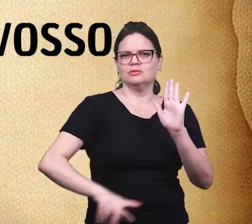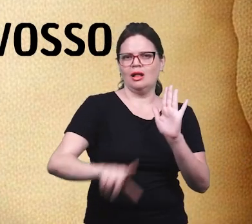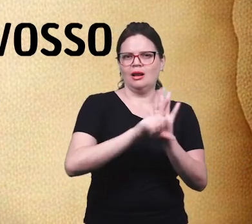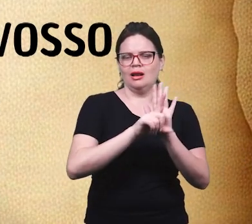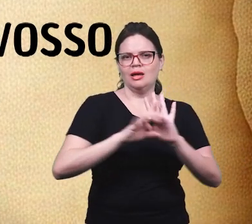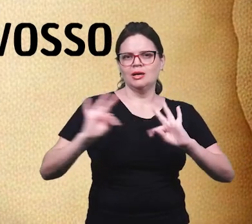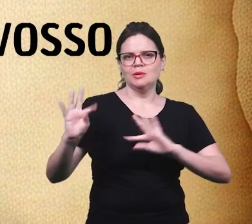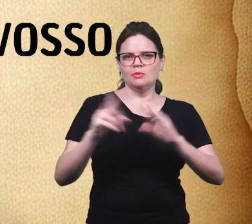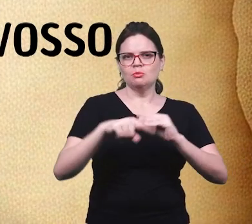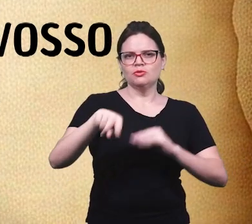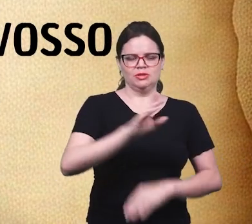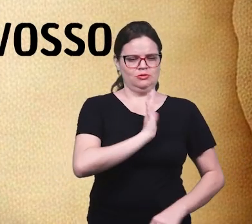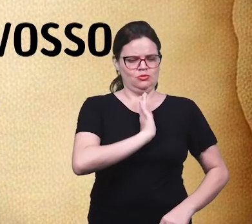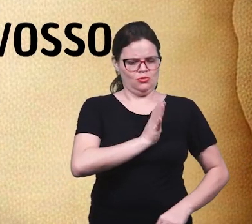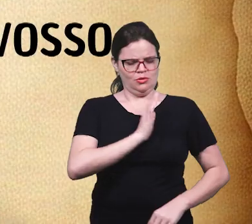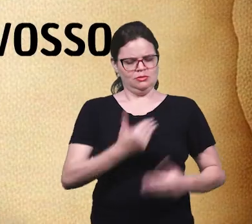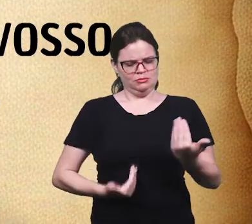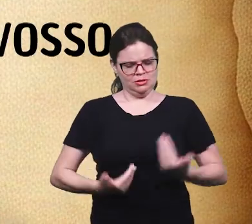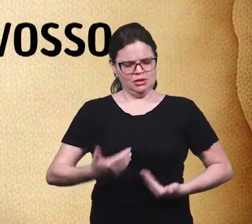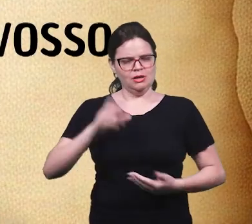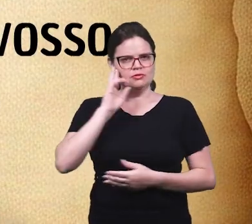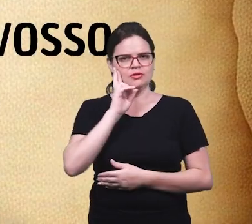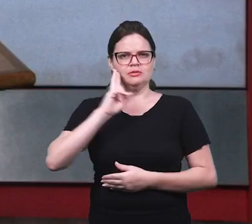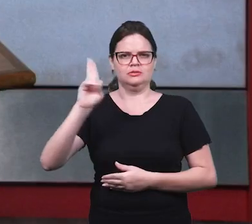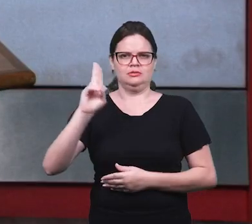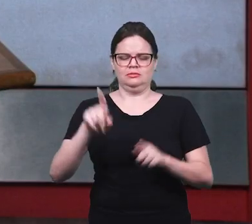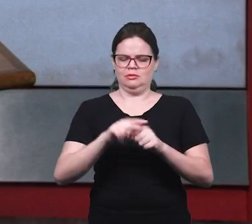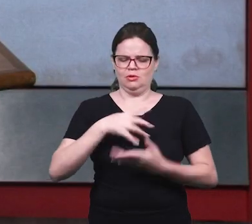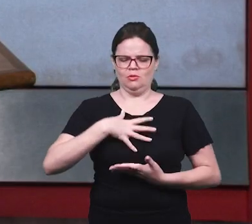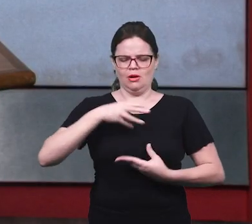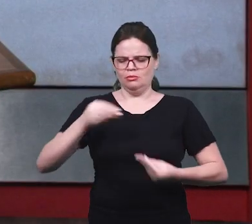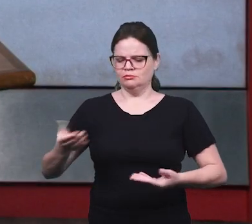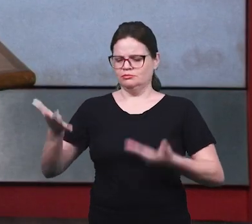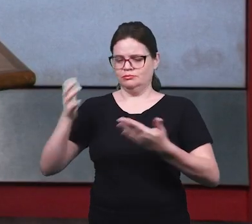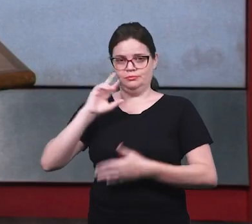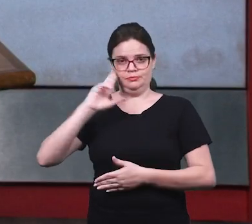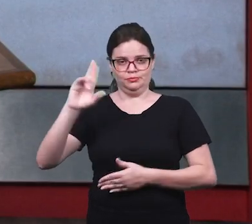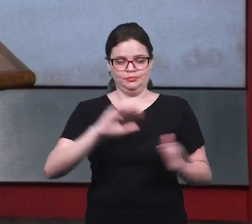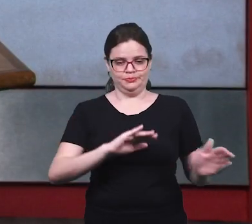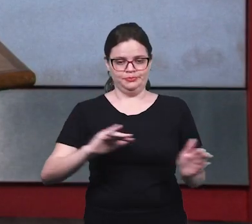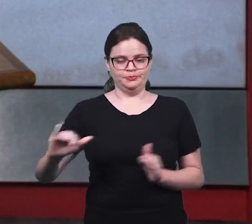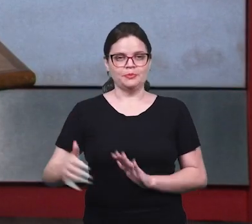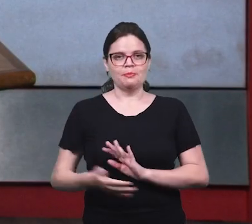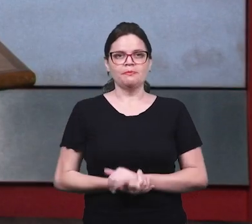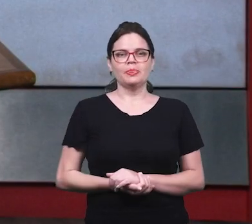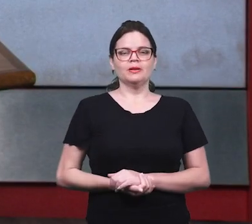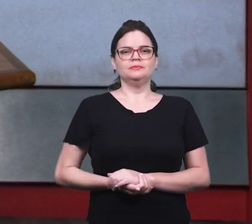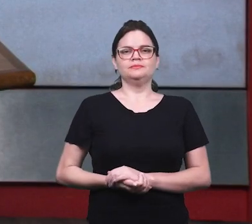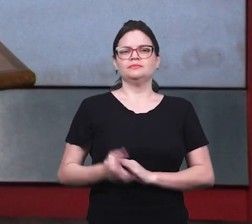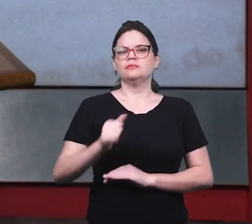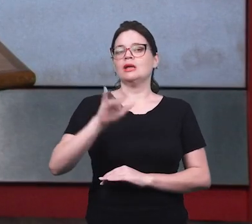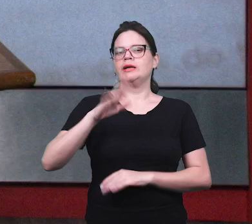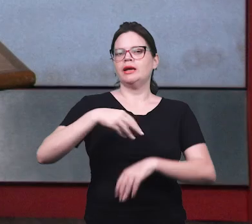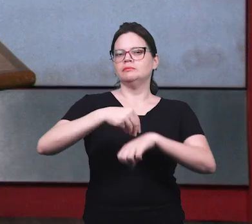vosso coração e com toda a vossa alma. Essas palavras foram ditas